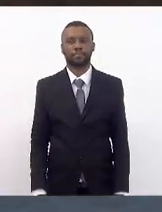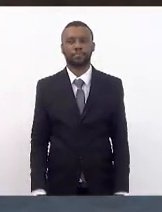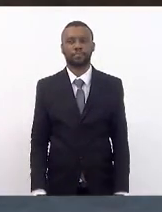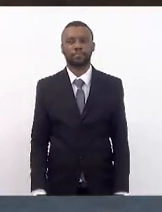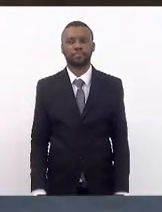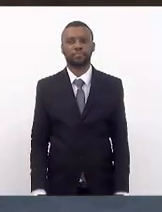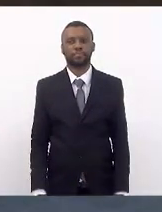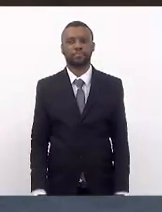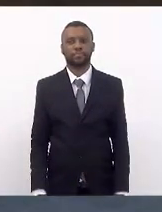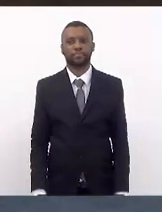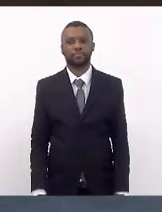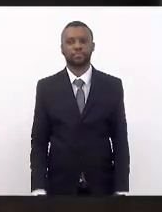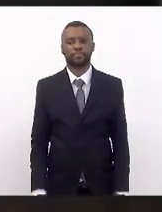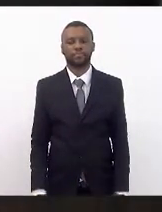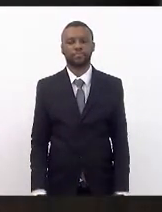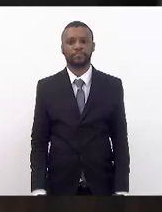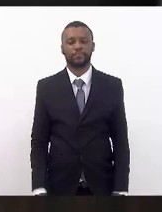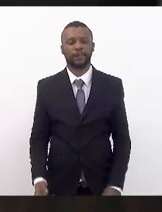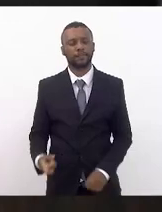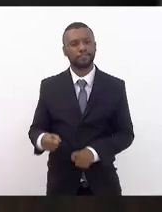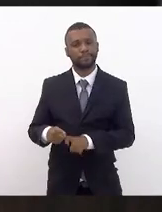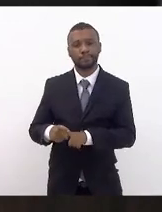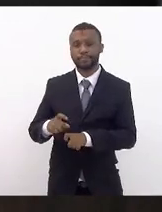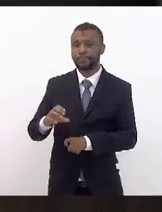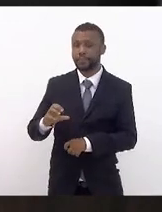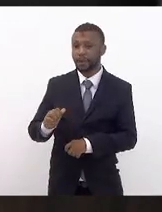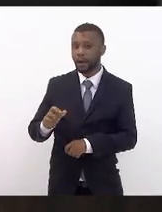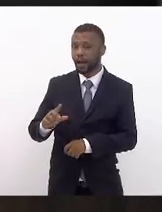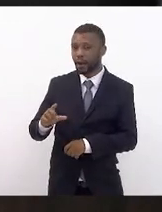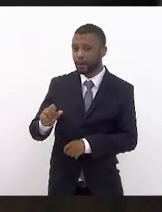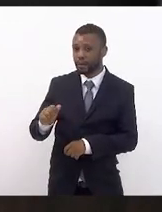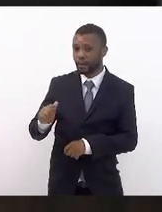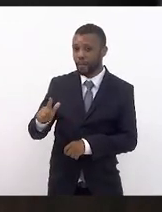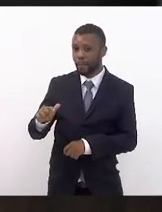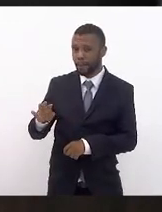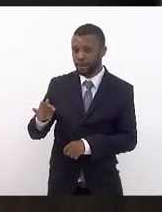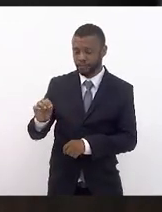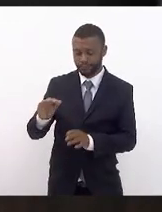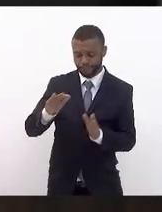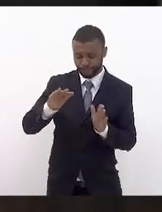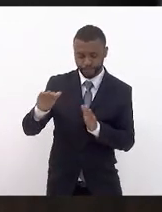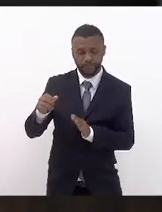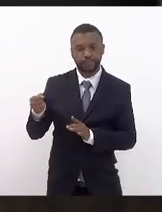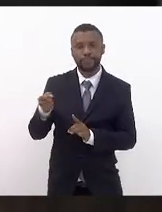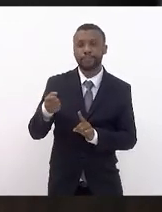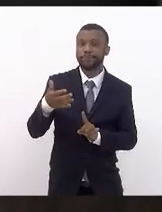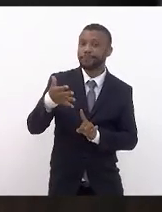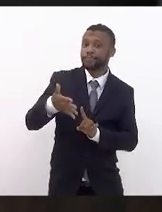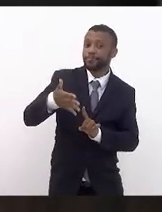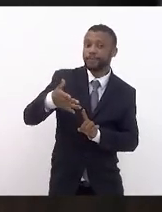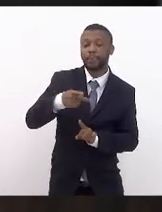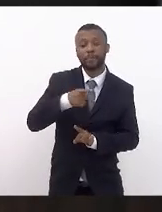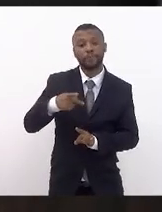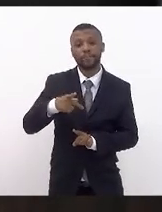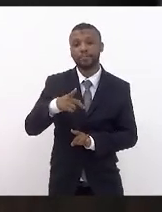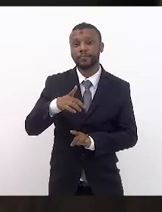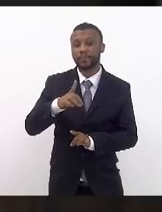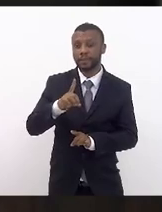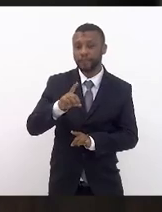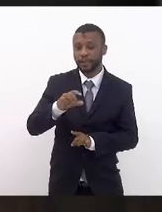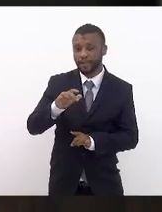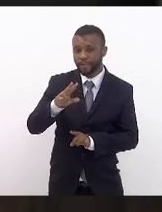Muito obrigada, Dr. Carlos Alberto Viana. Passo a palavra ao pastor Davidson Pereira de